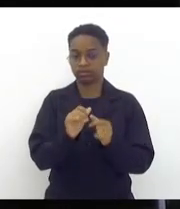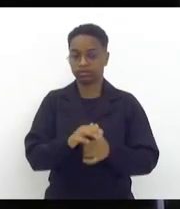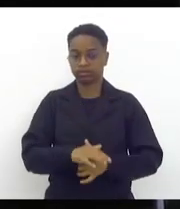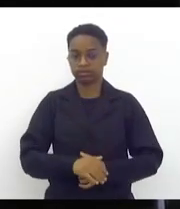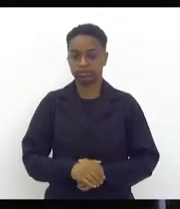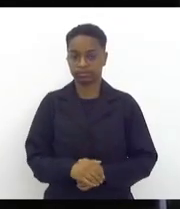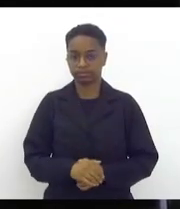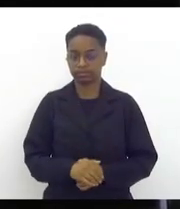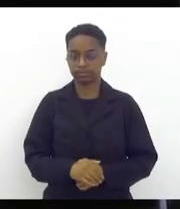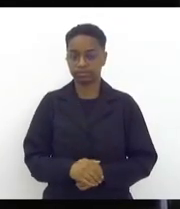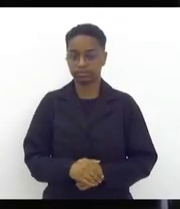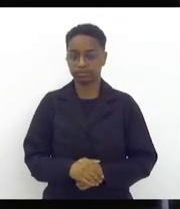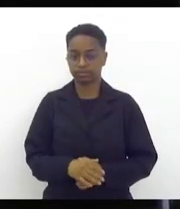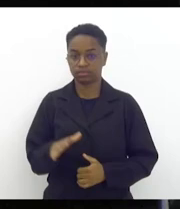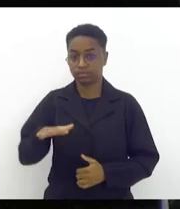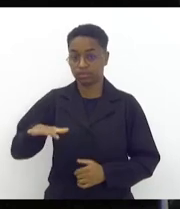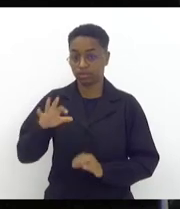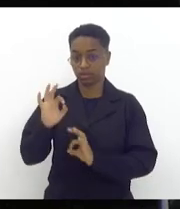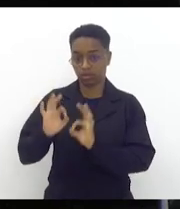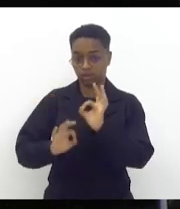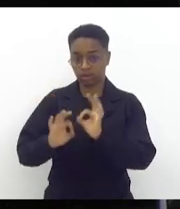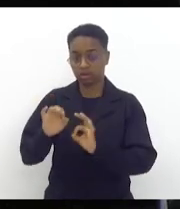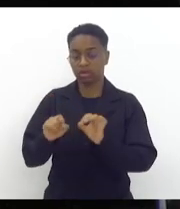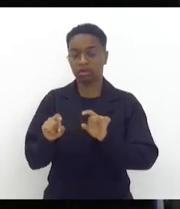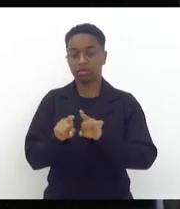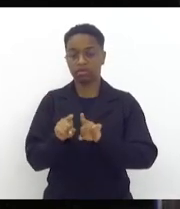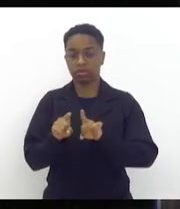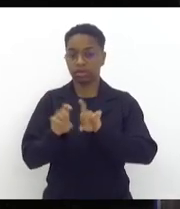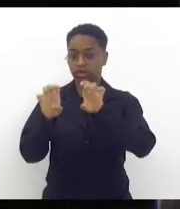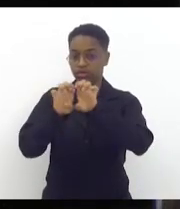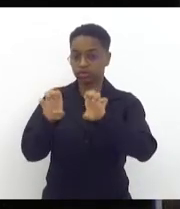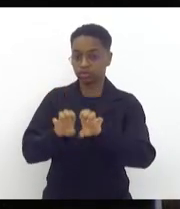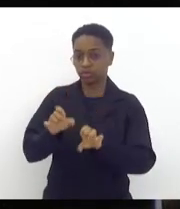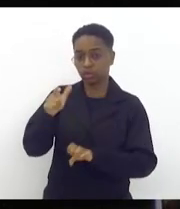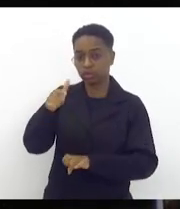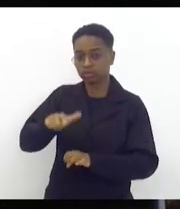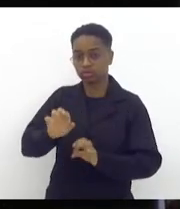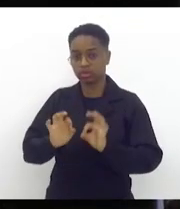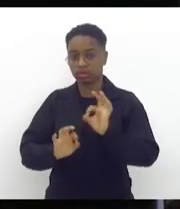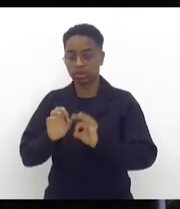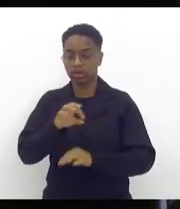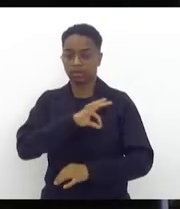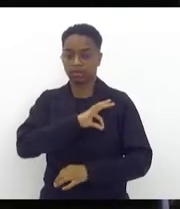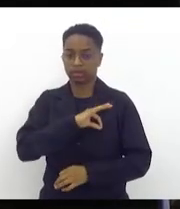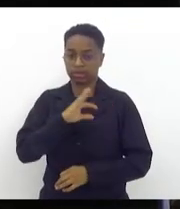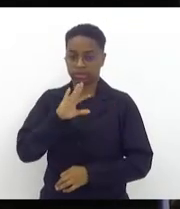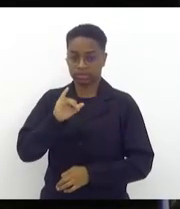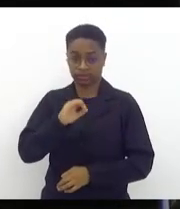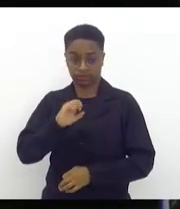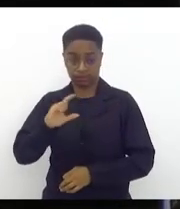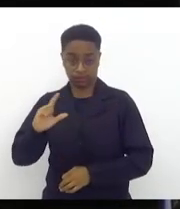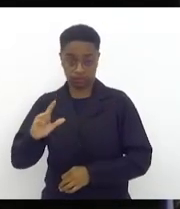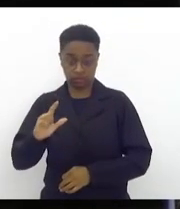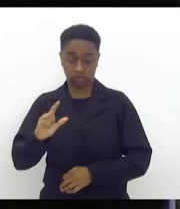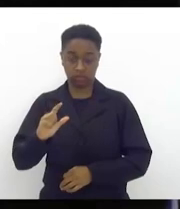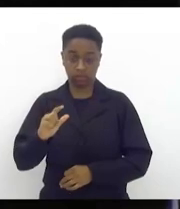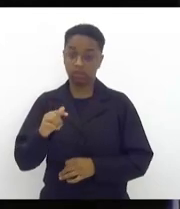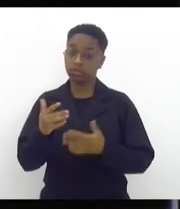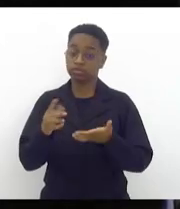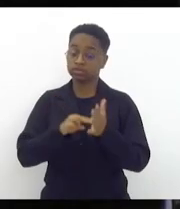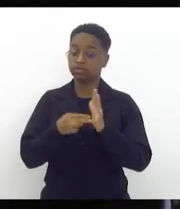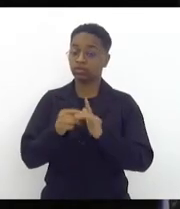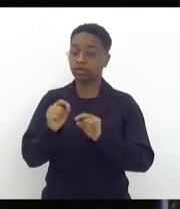à organização e à reestruturação da Polícia Civil, ou seja, no exercício